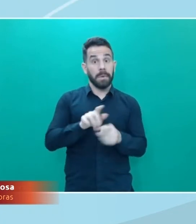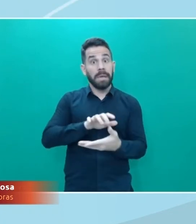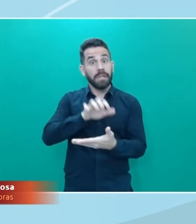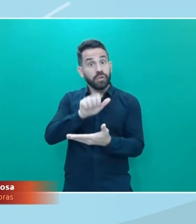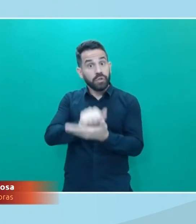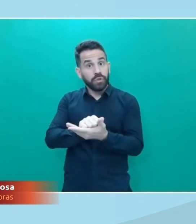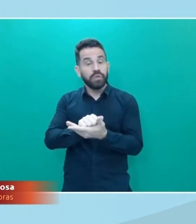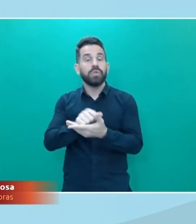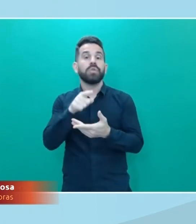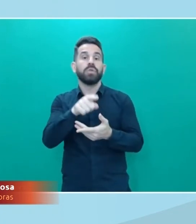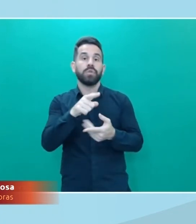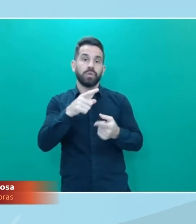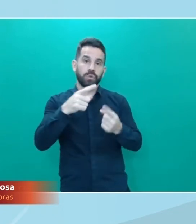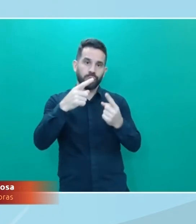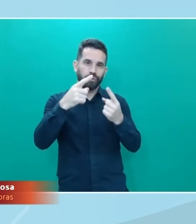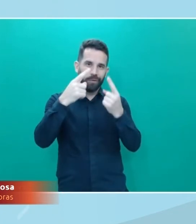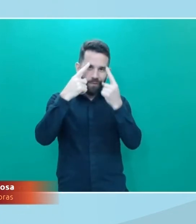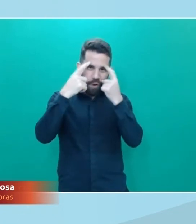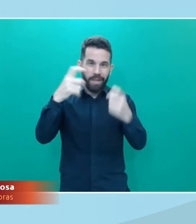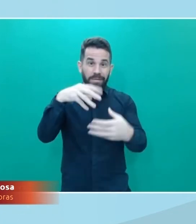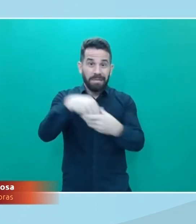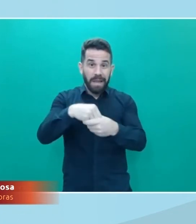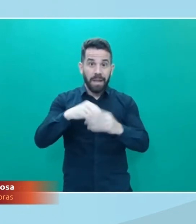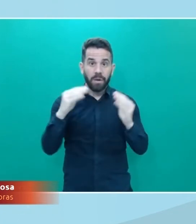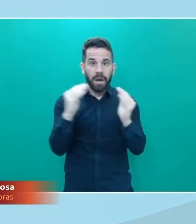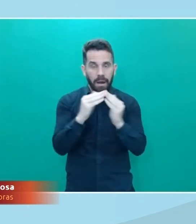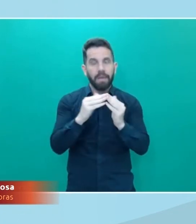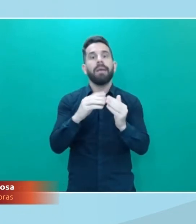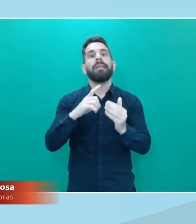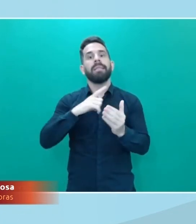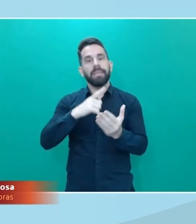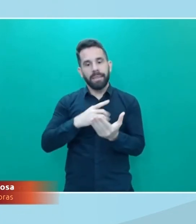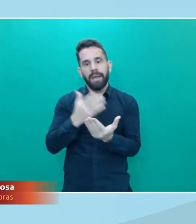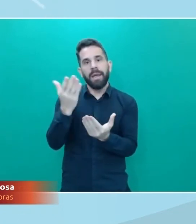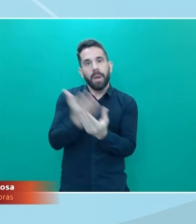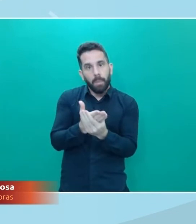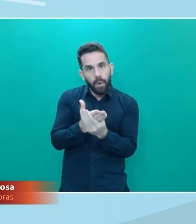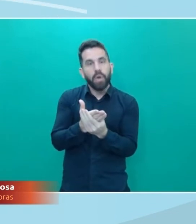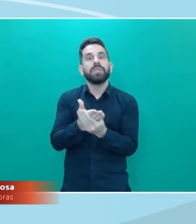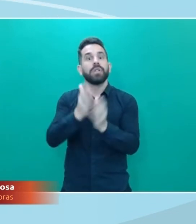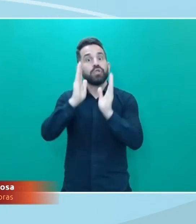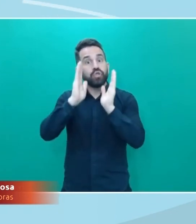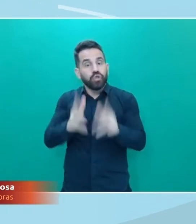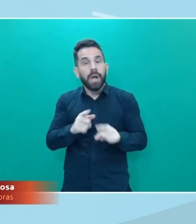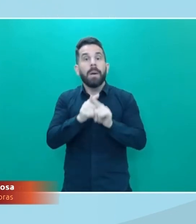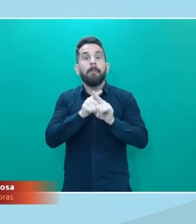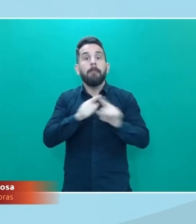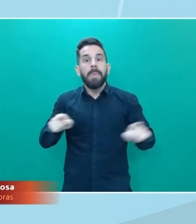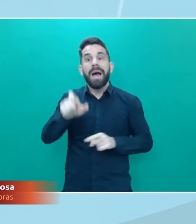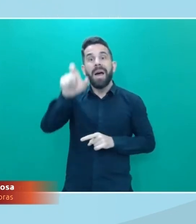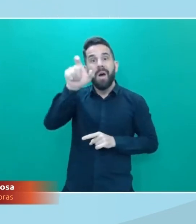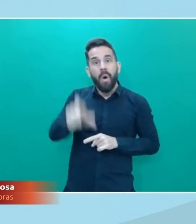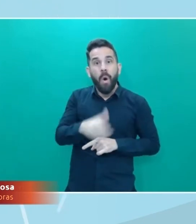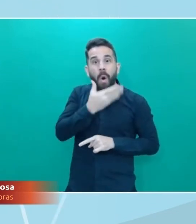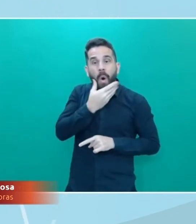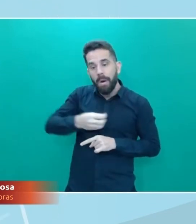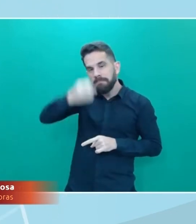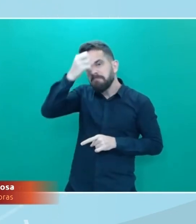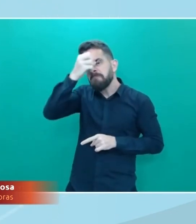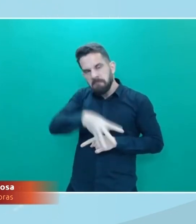com medida protetiva, que foi ignorada pelo agressor. Então dá para ver que mesmo com essas medidas, muitas mulheres ainda